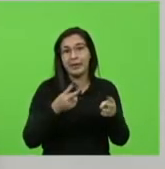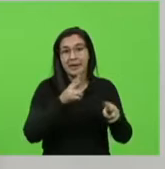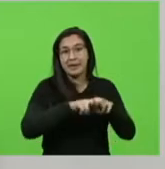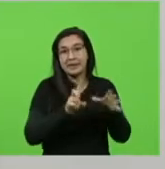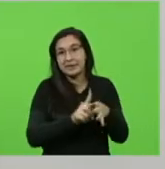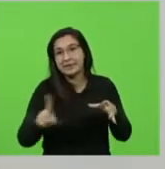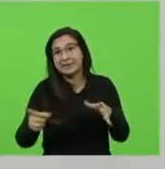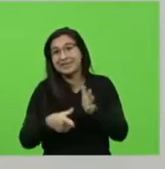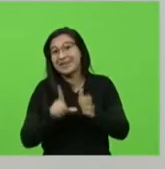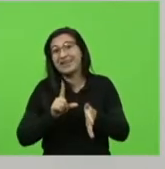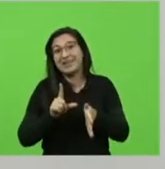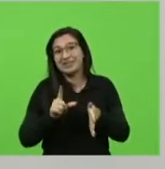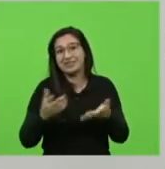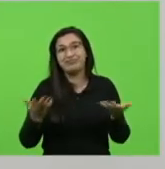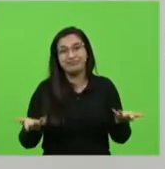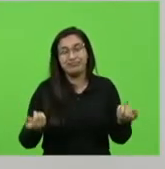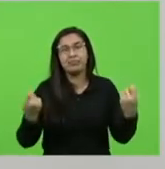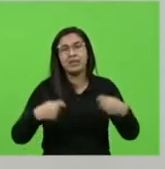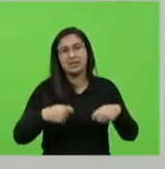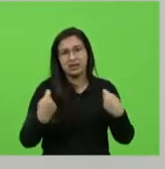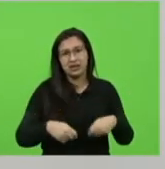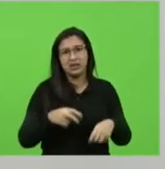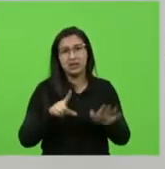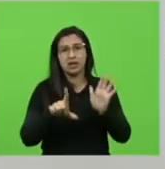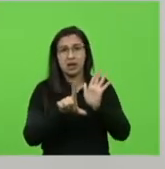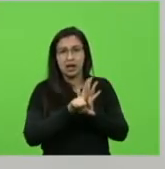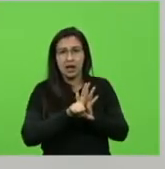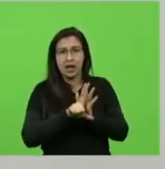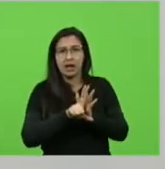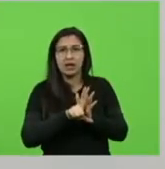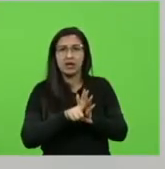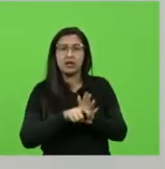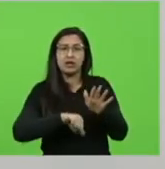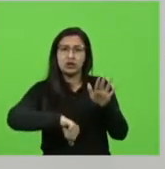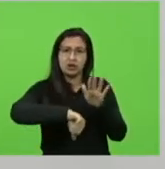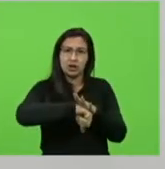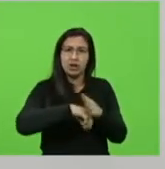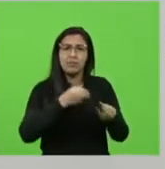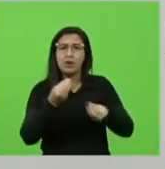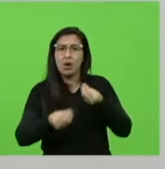revisão imediata das leis criminais no país e uma revisão